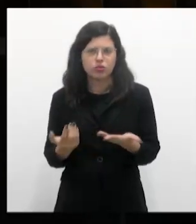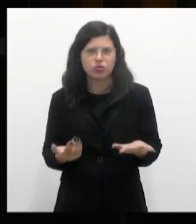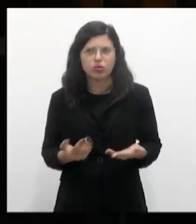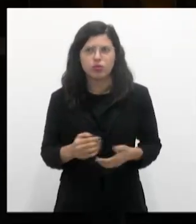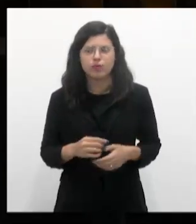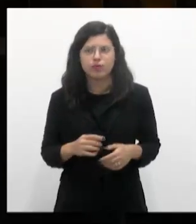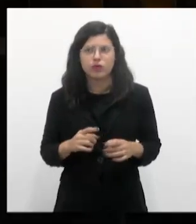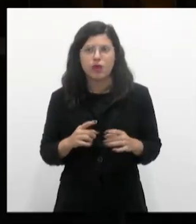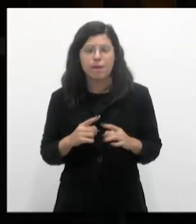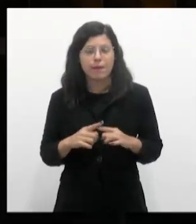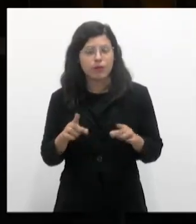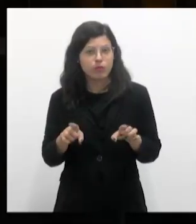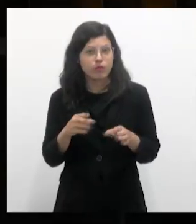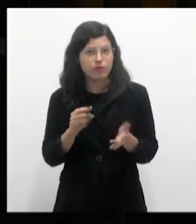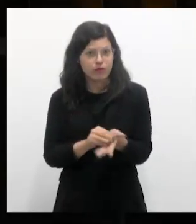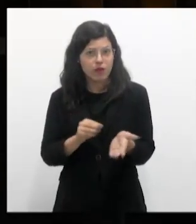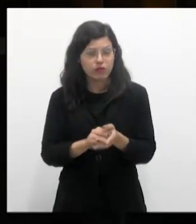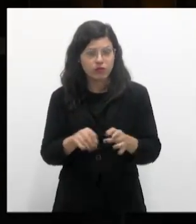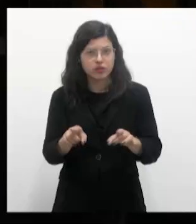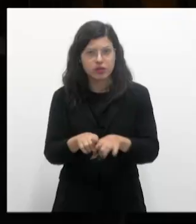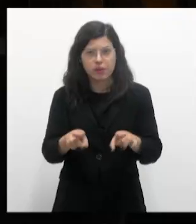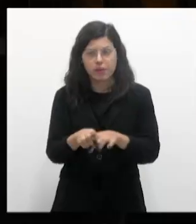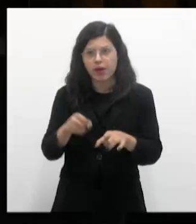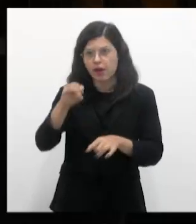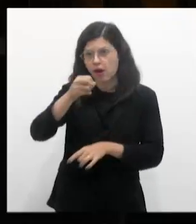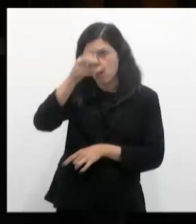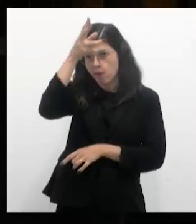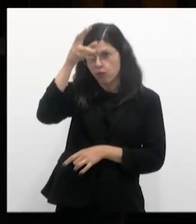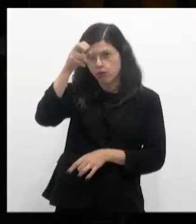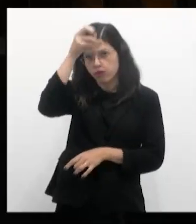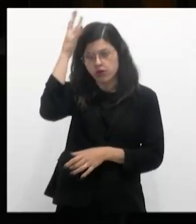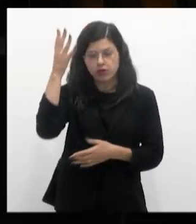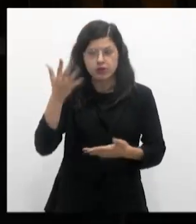mas por falta de ambulância. E pasmem,